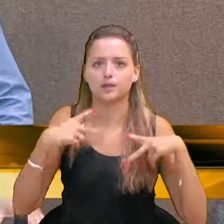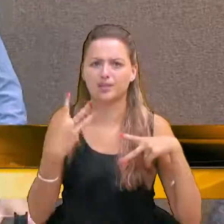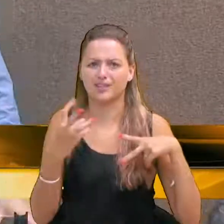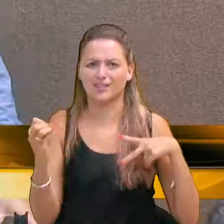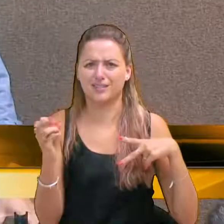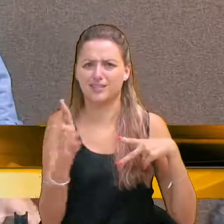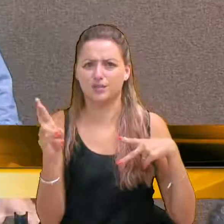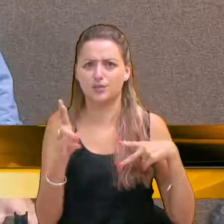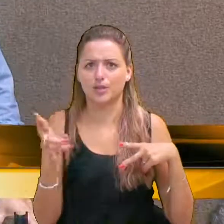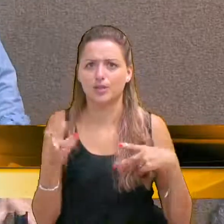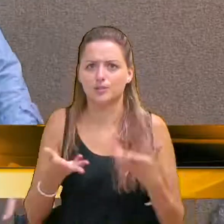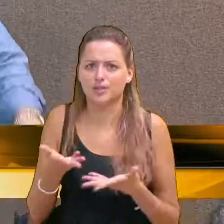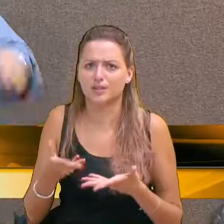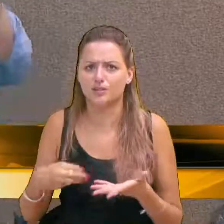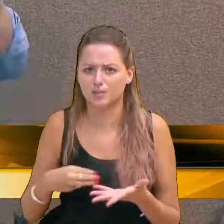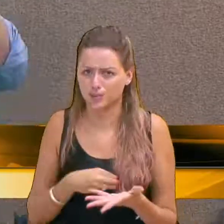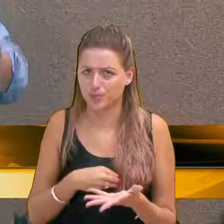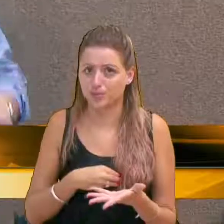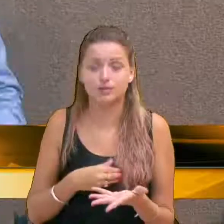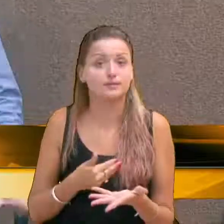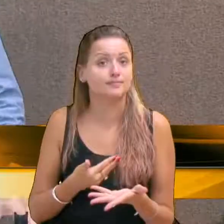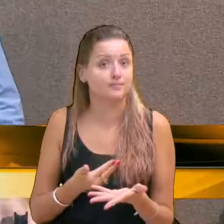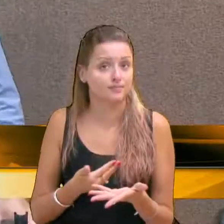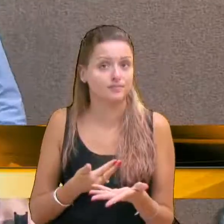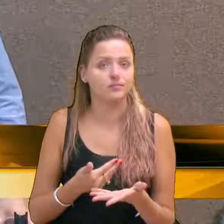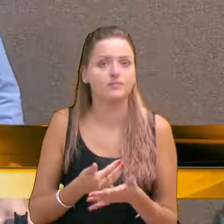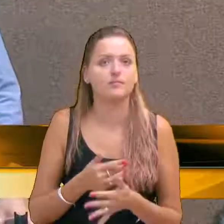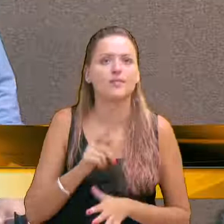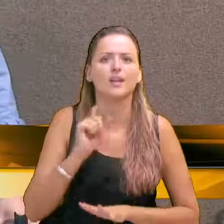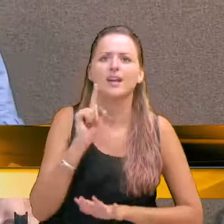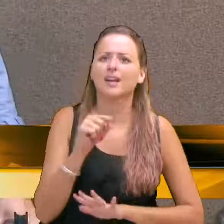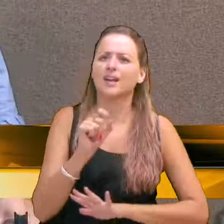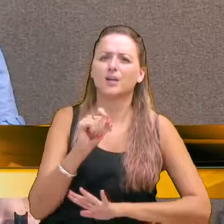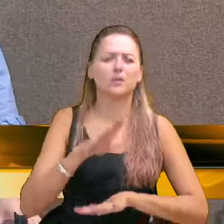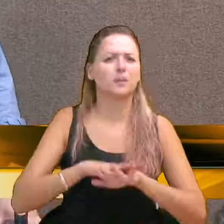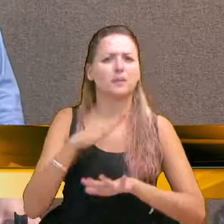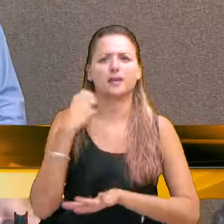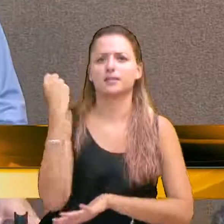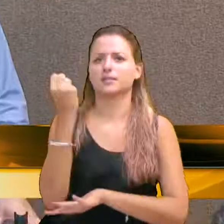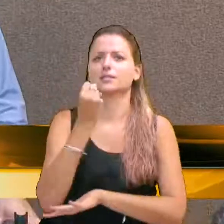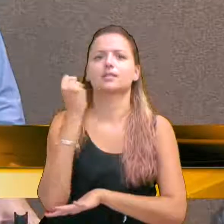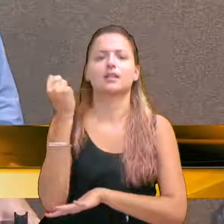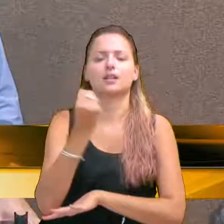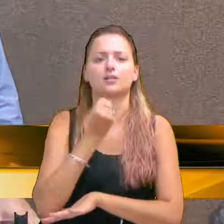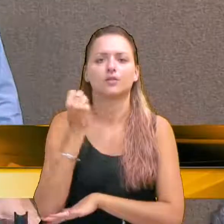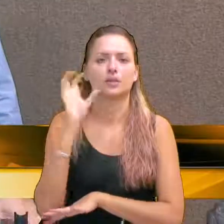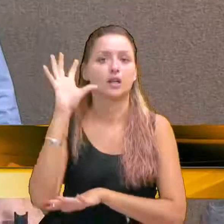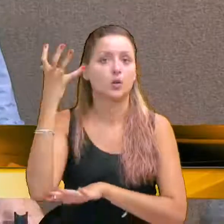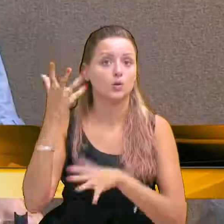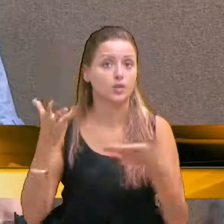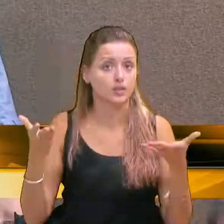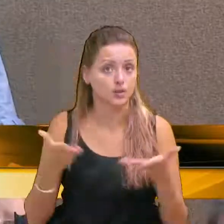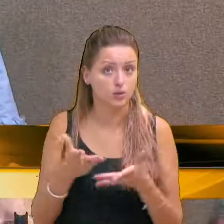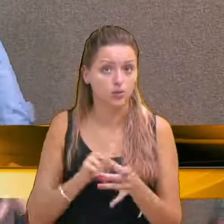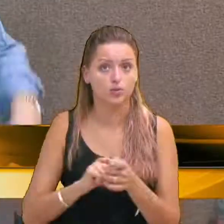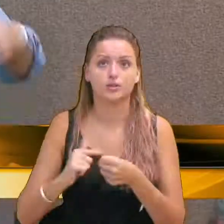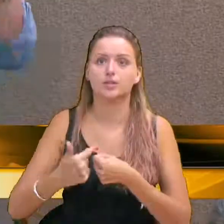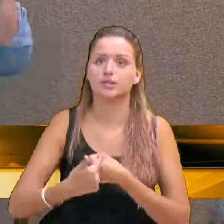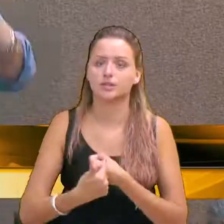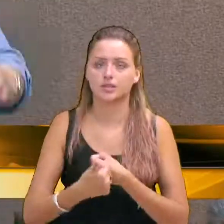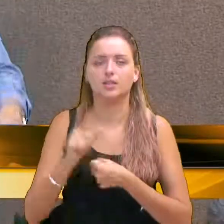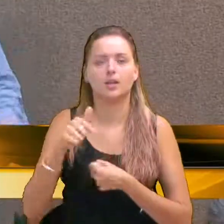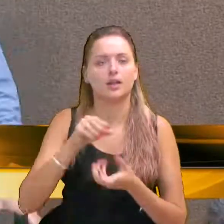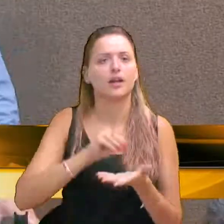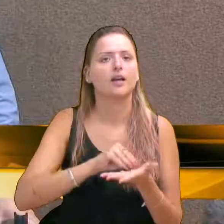consulta particular. Então, essa, para mim, é a questão mais grave que está acontecendo na nossa cidade nesse momento, é